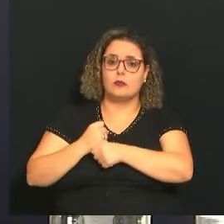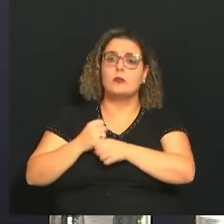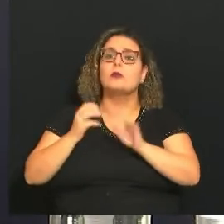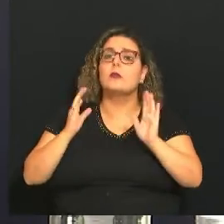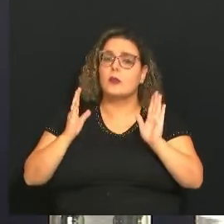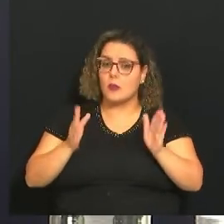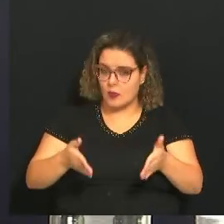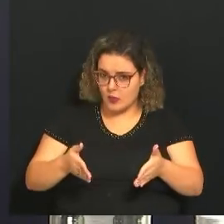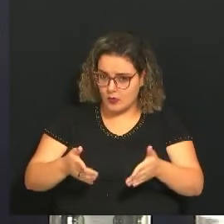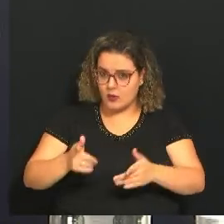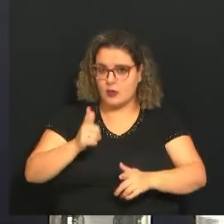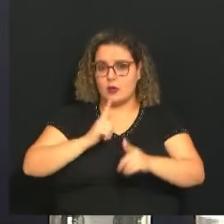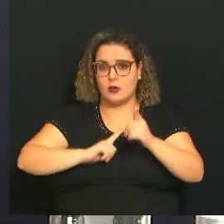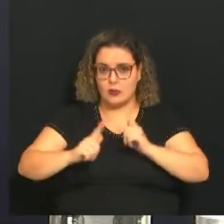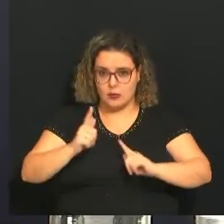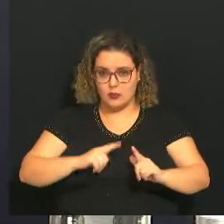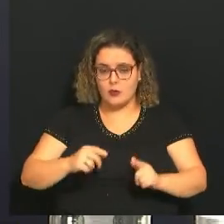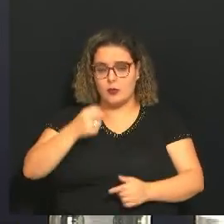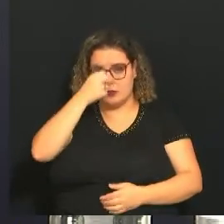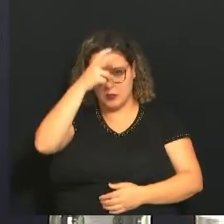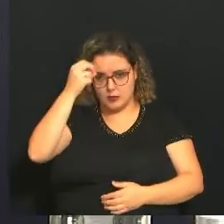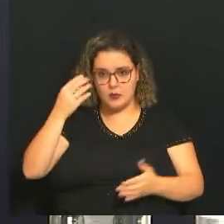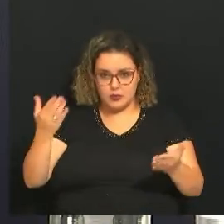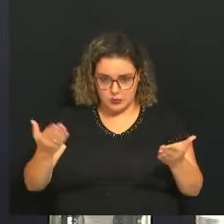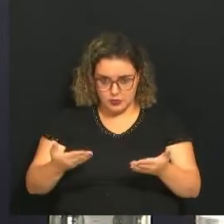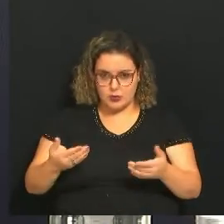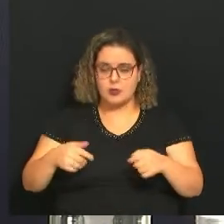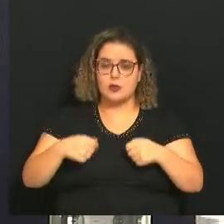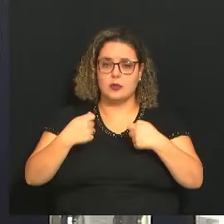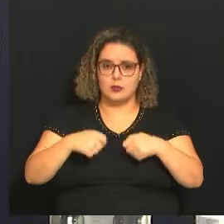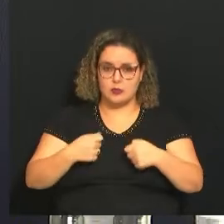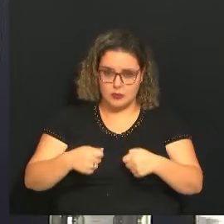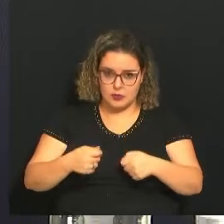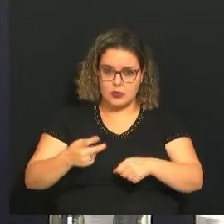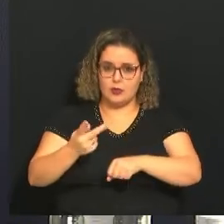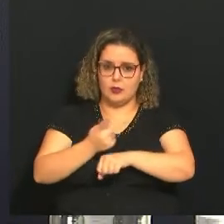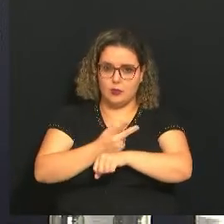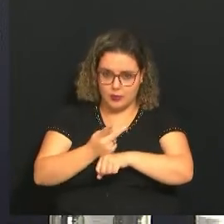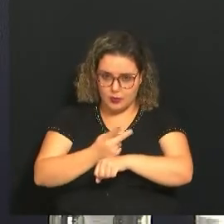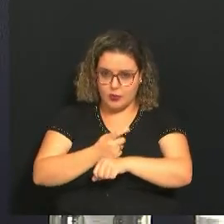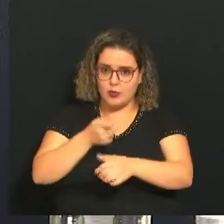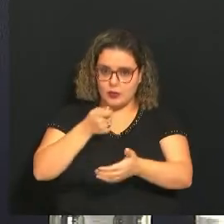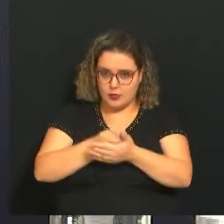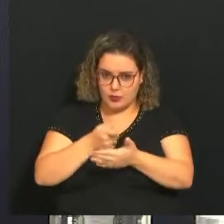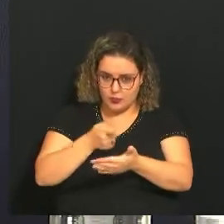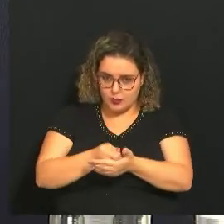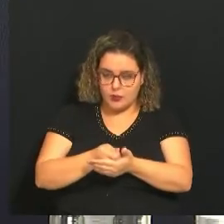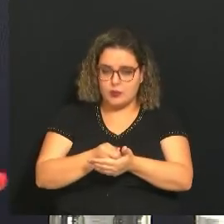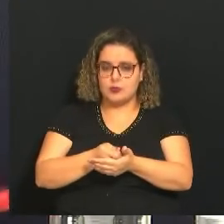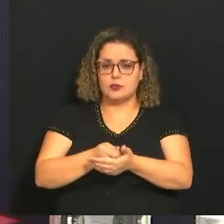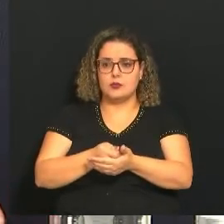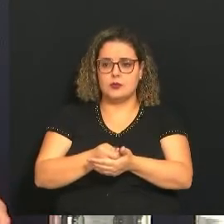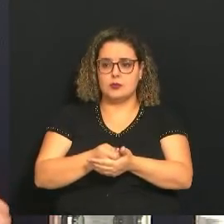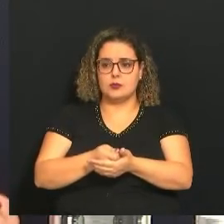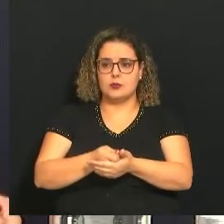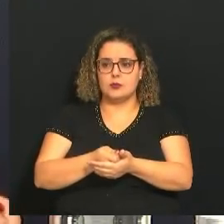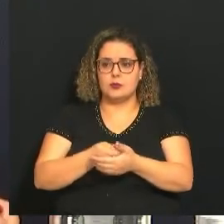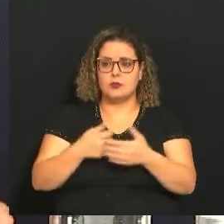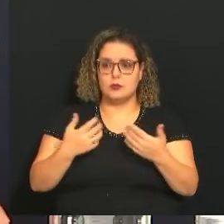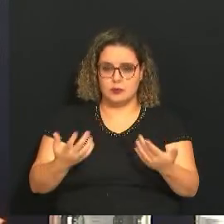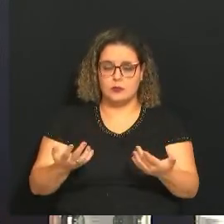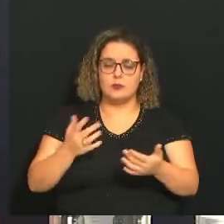na gestão do atual prefeito, a gente tem que resgatar aí e exigir o seu cumprimento.